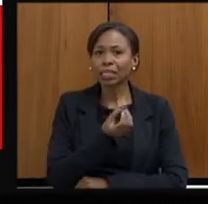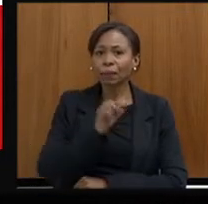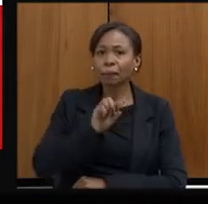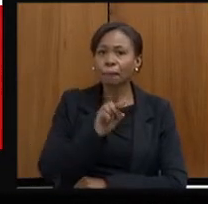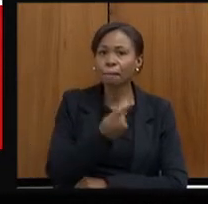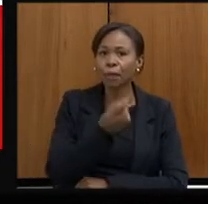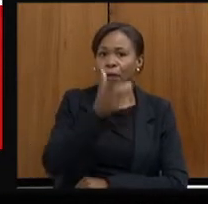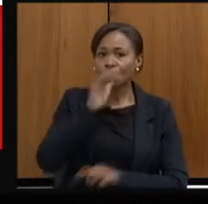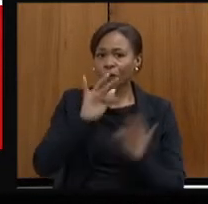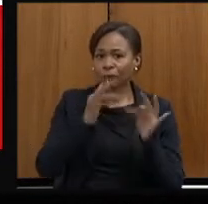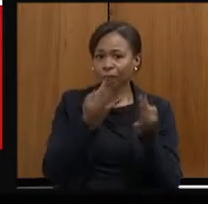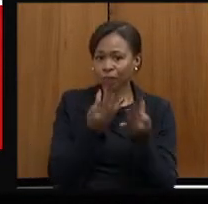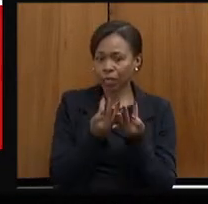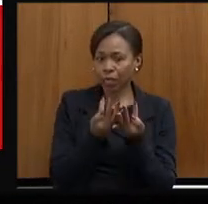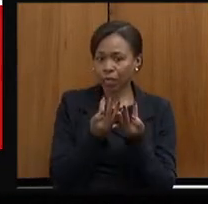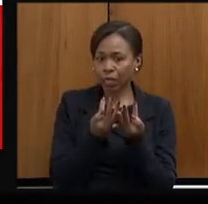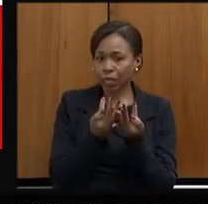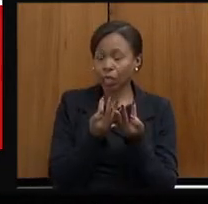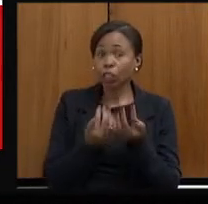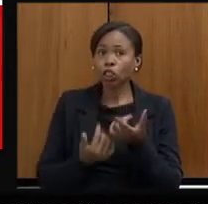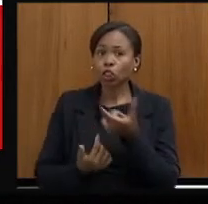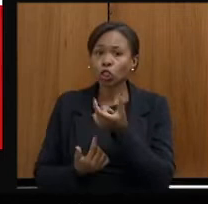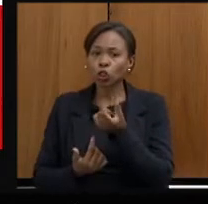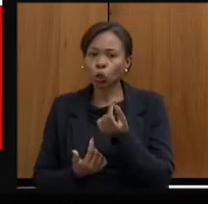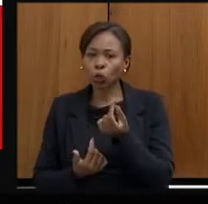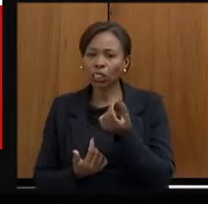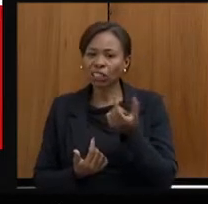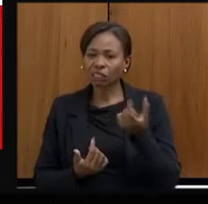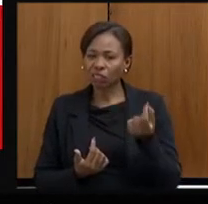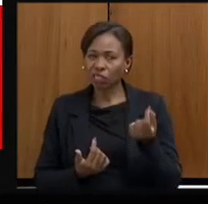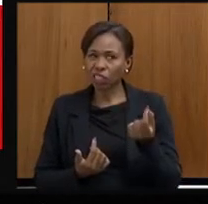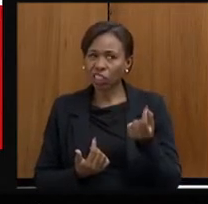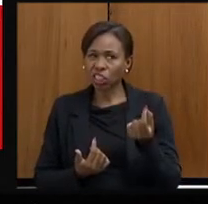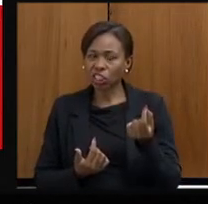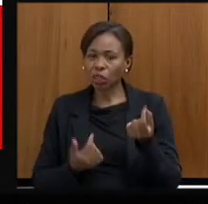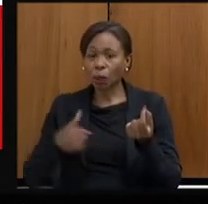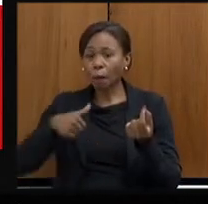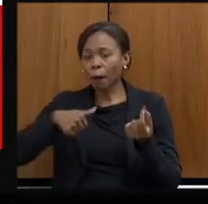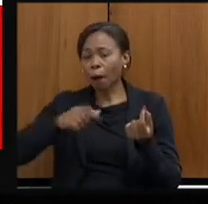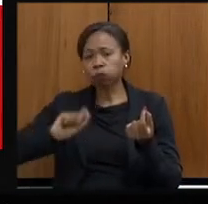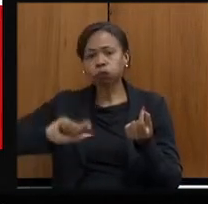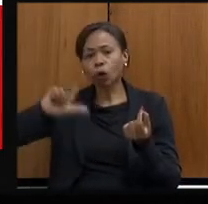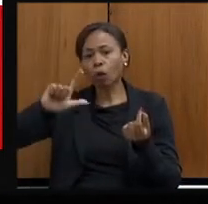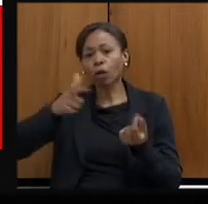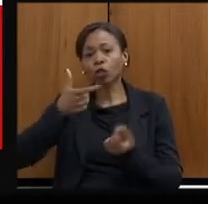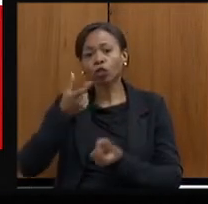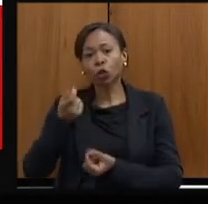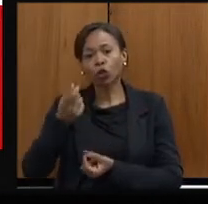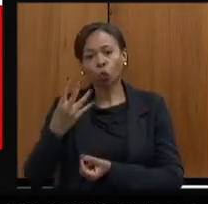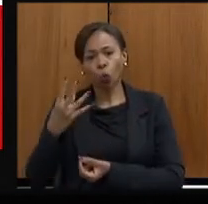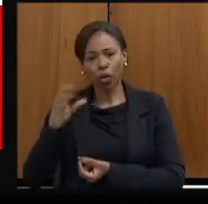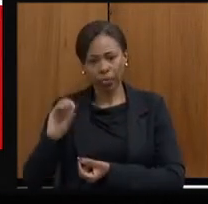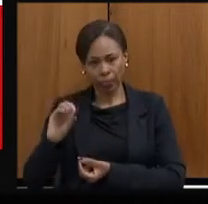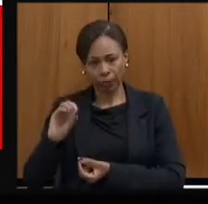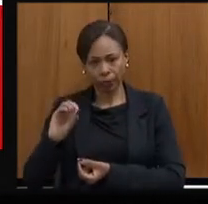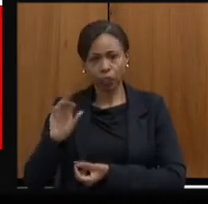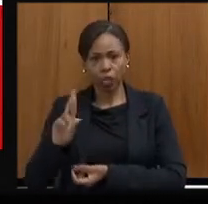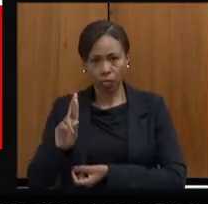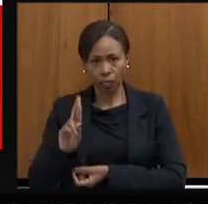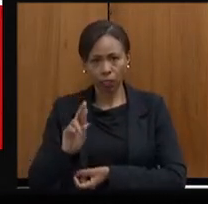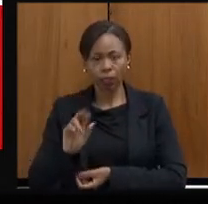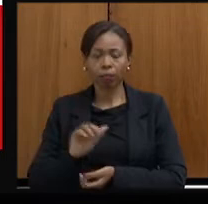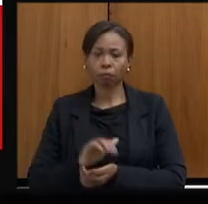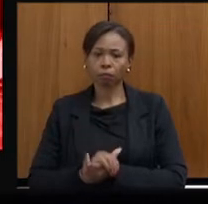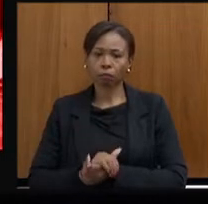cadastrado passou de 2,20 para 2,40, se igualando ao valor per capita do governo federal. Pode